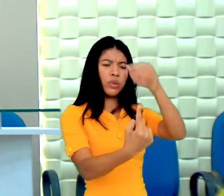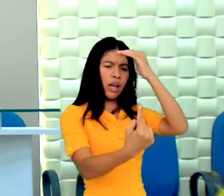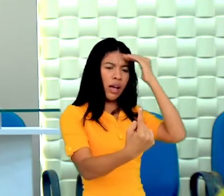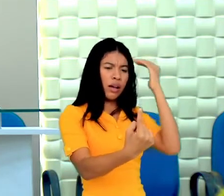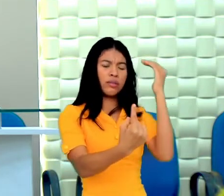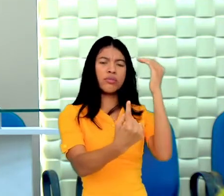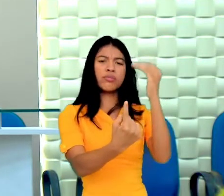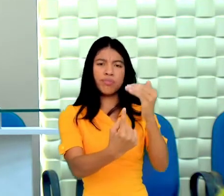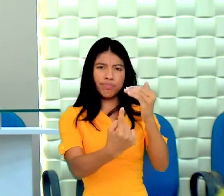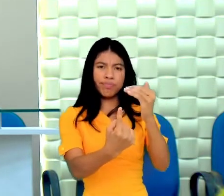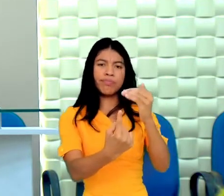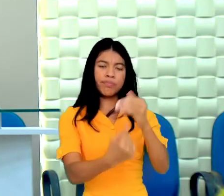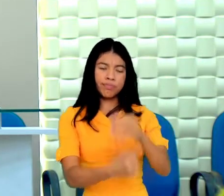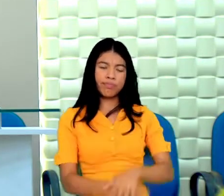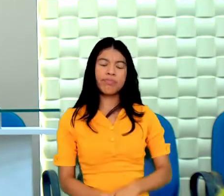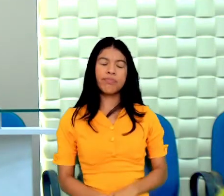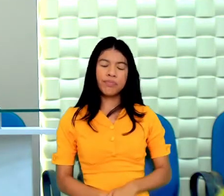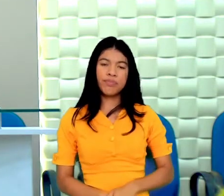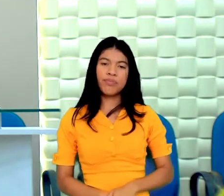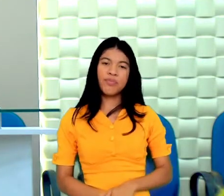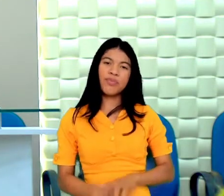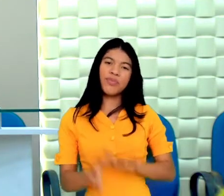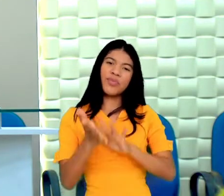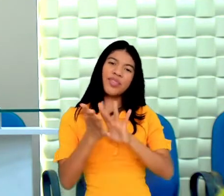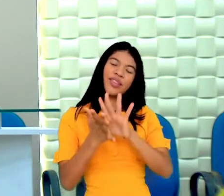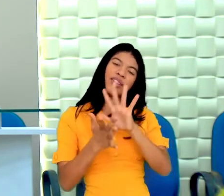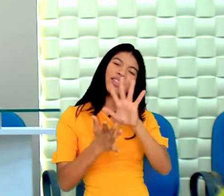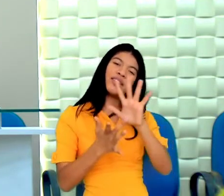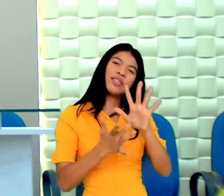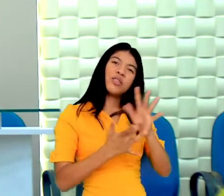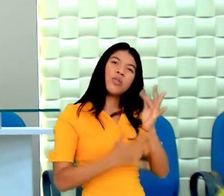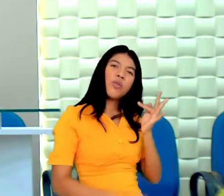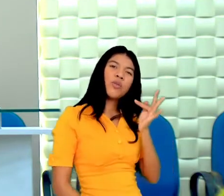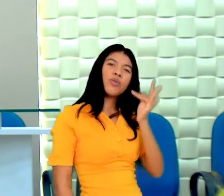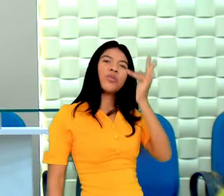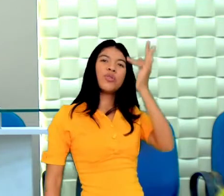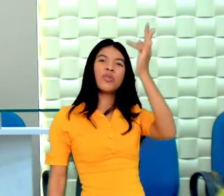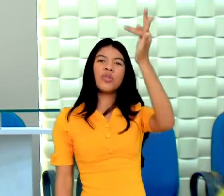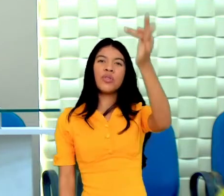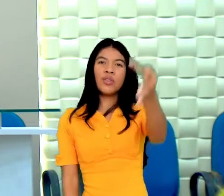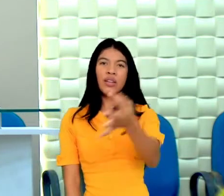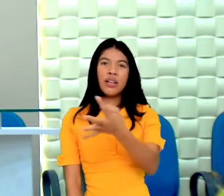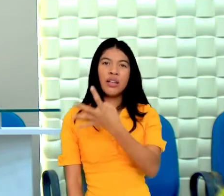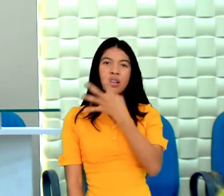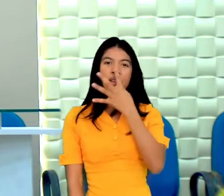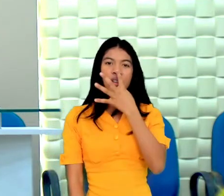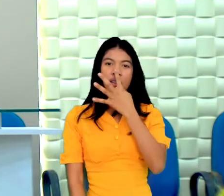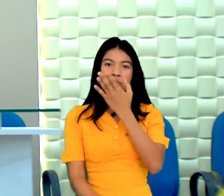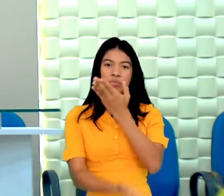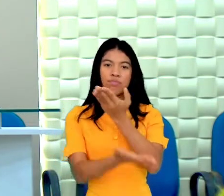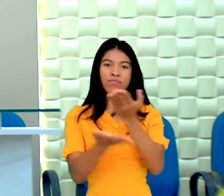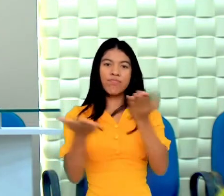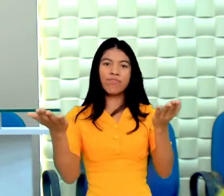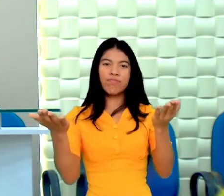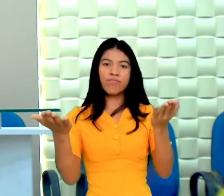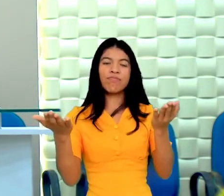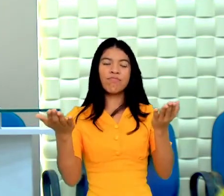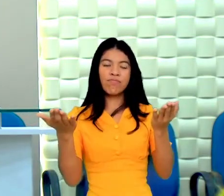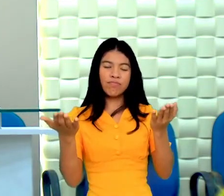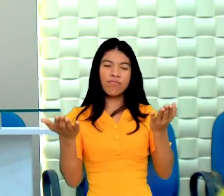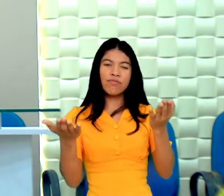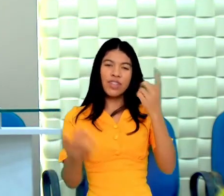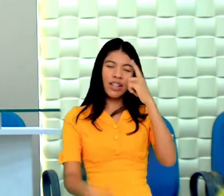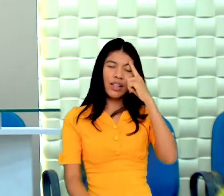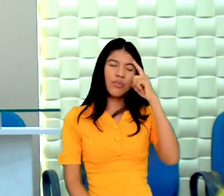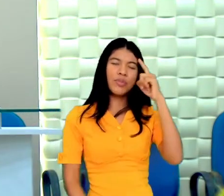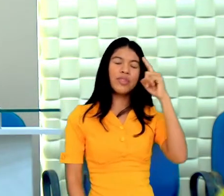visão futura e nos contemplava. Ele olhava você, ele via a mim, e ele